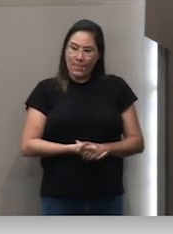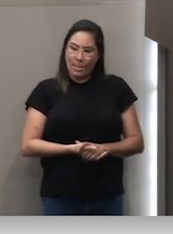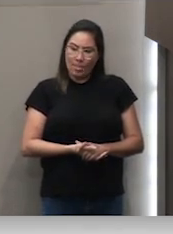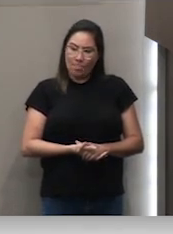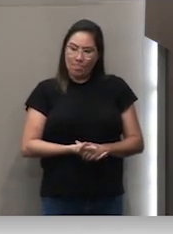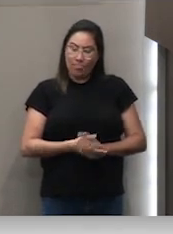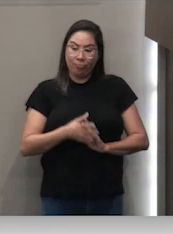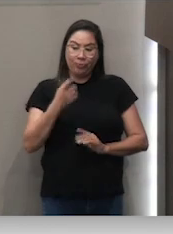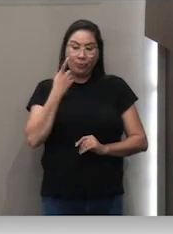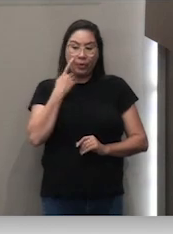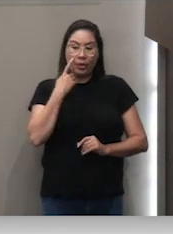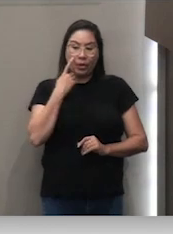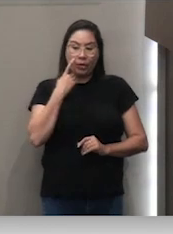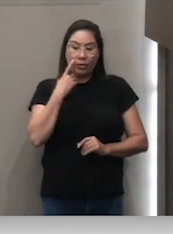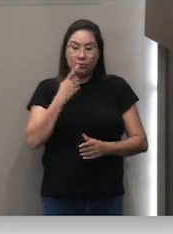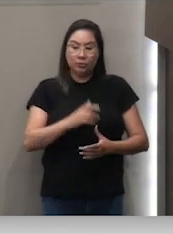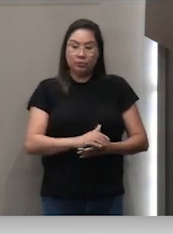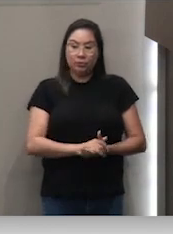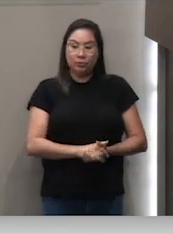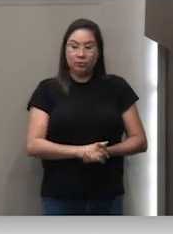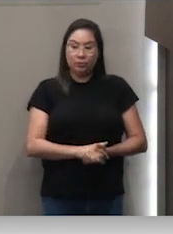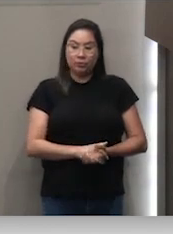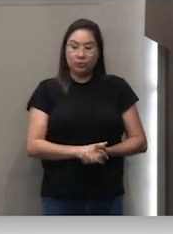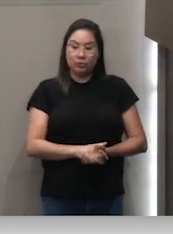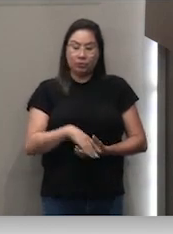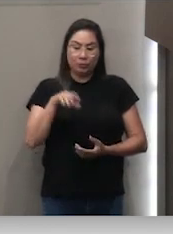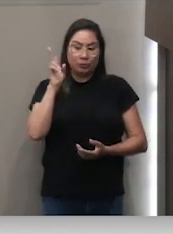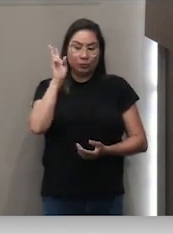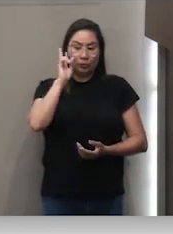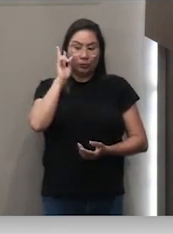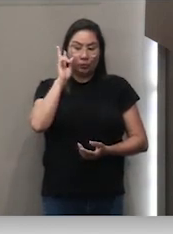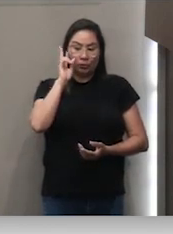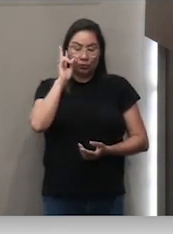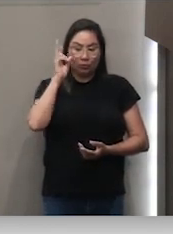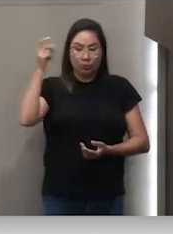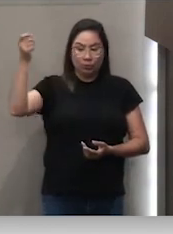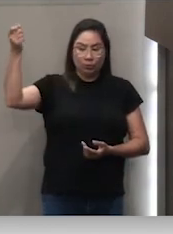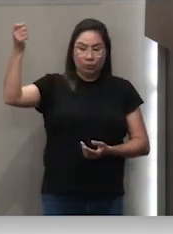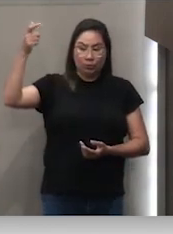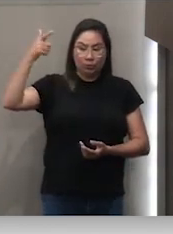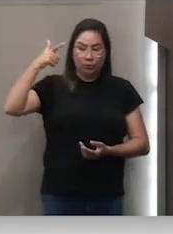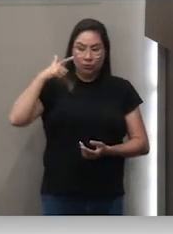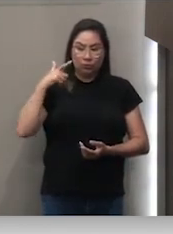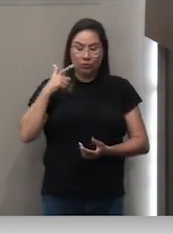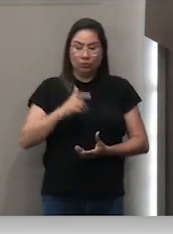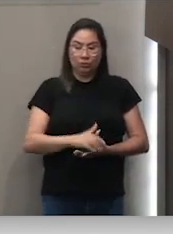Dá uma olhada aqui, meu vereador. Segunda-feira, um sol extremo.